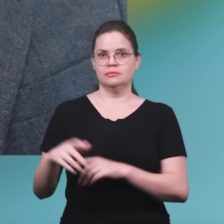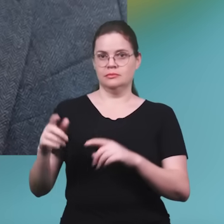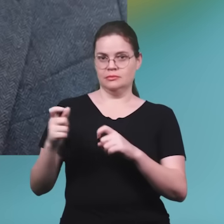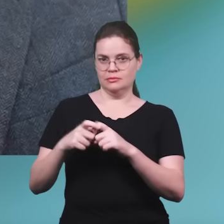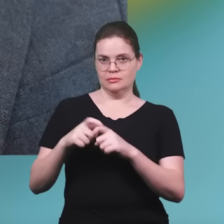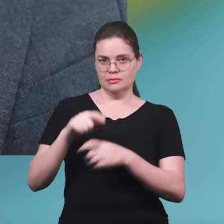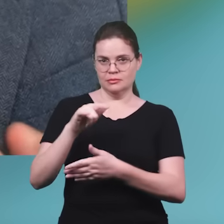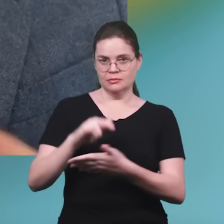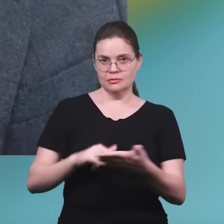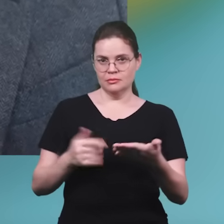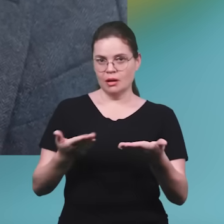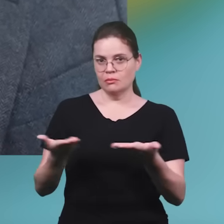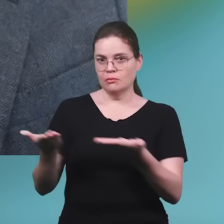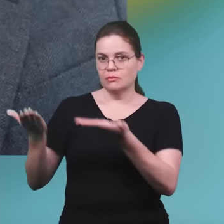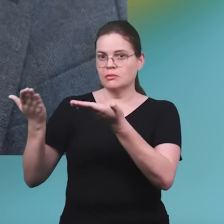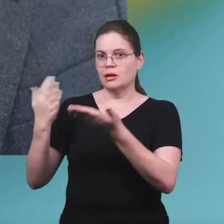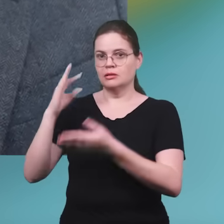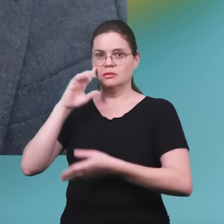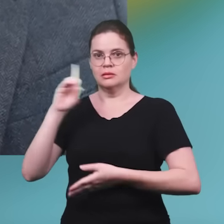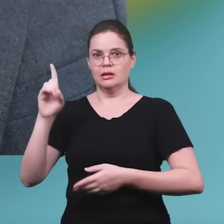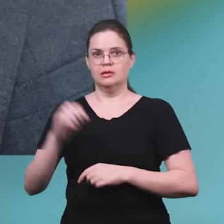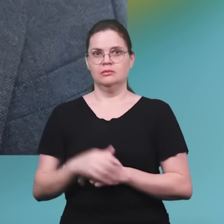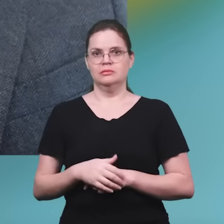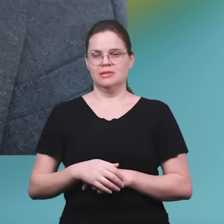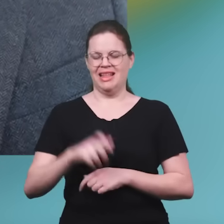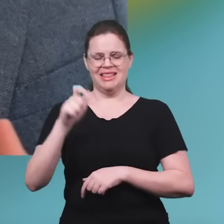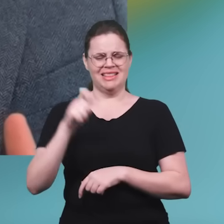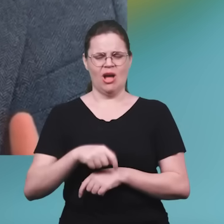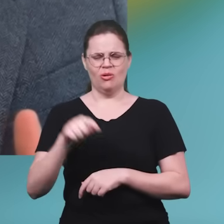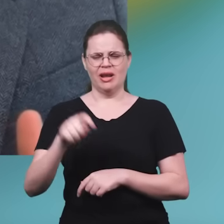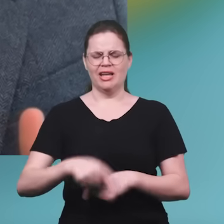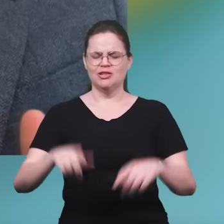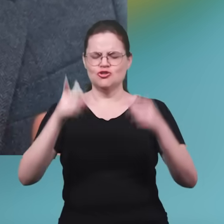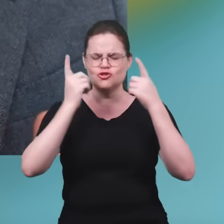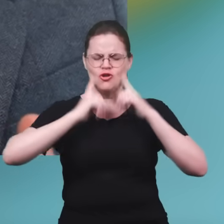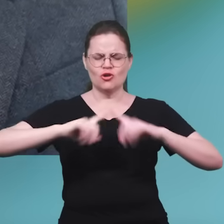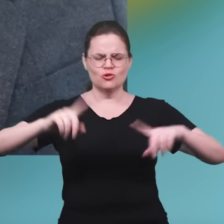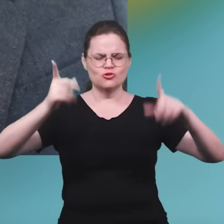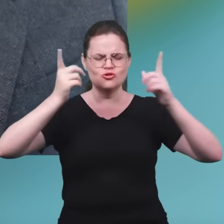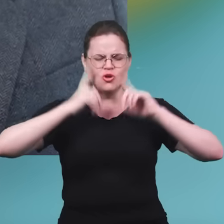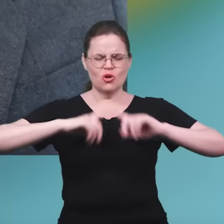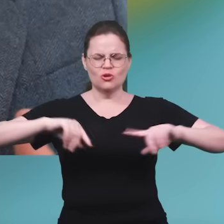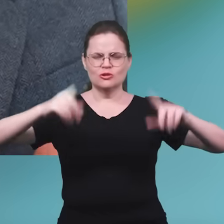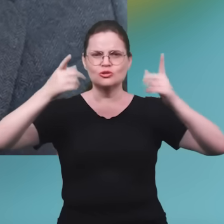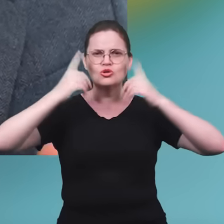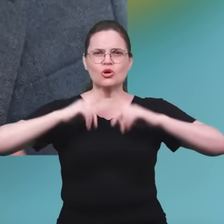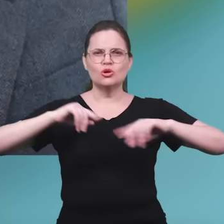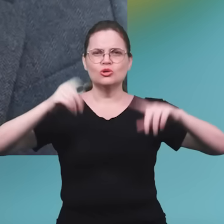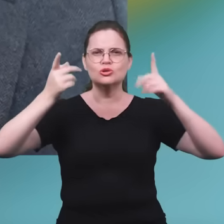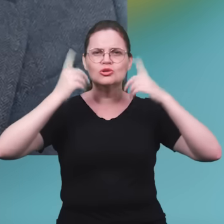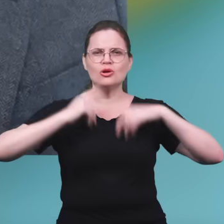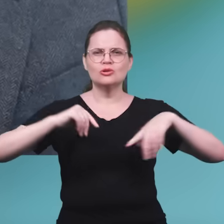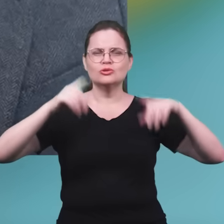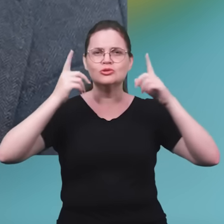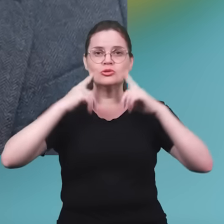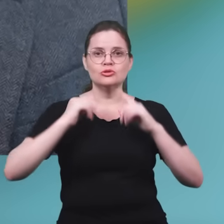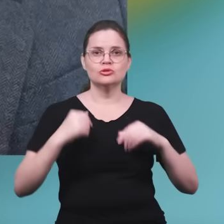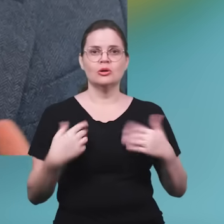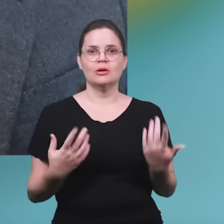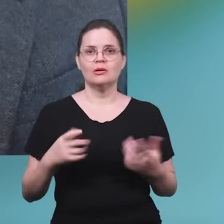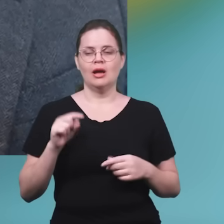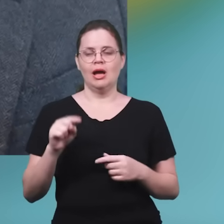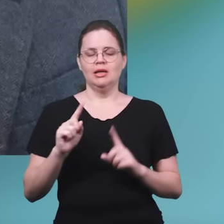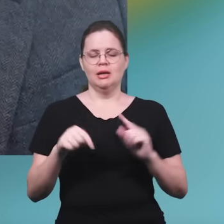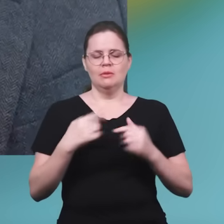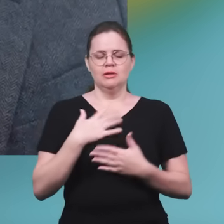esse atestado nas mãos de Deus. O homem imediatamente se quebrantou muito, começou a chorar, e assim